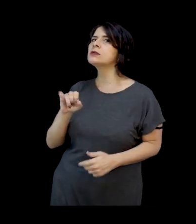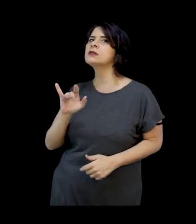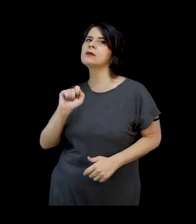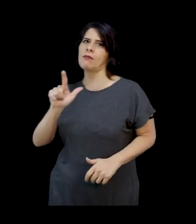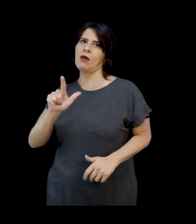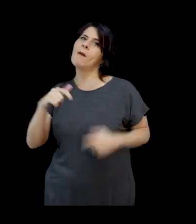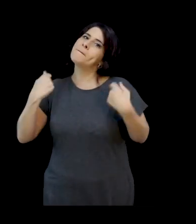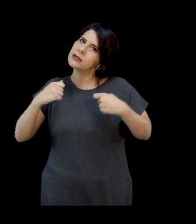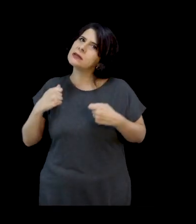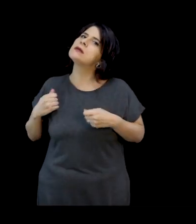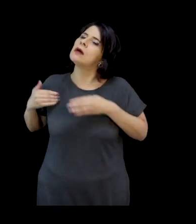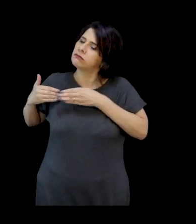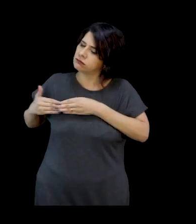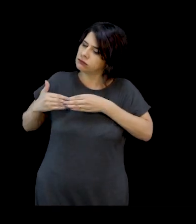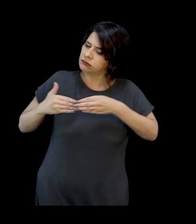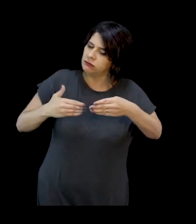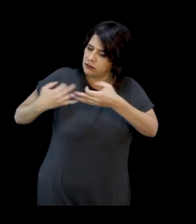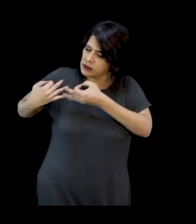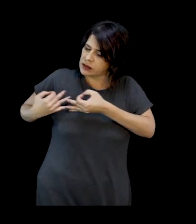e tem que respeitar